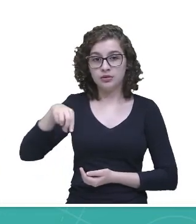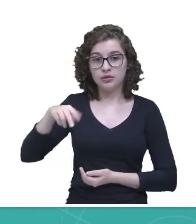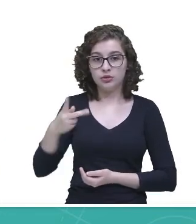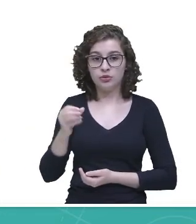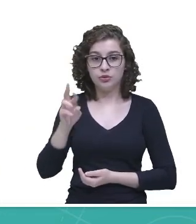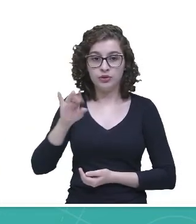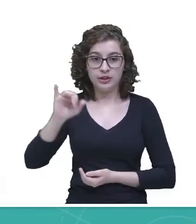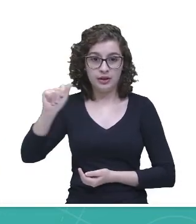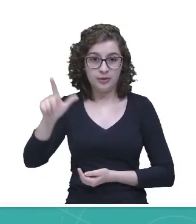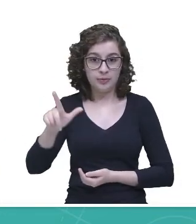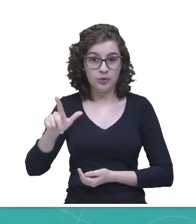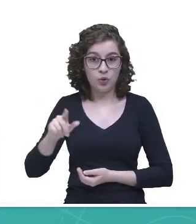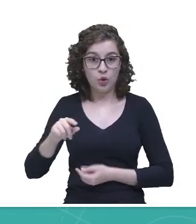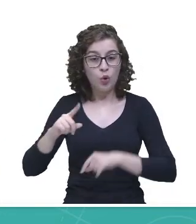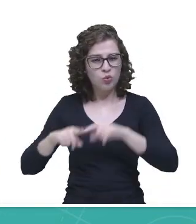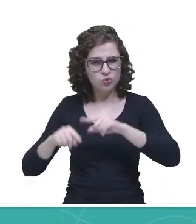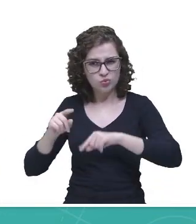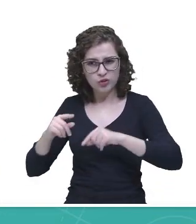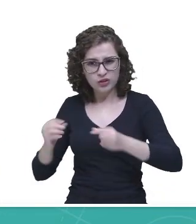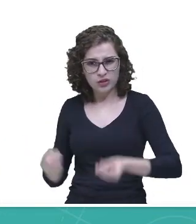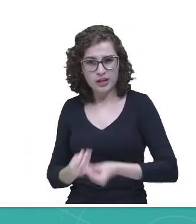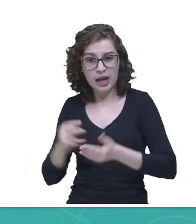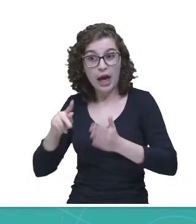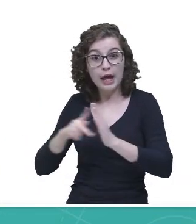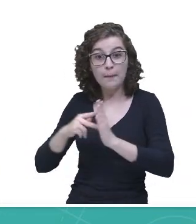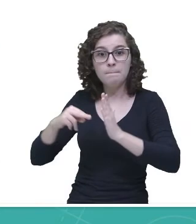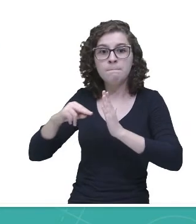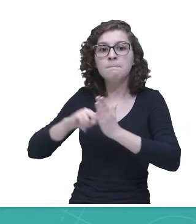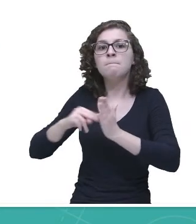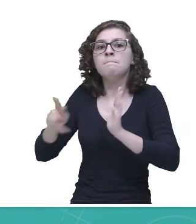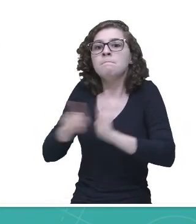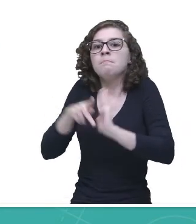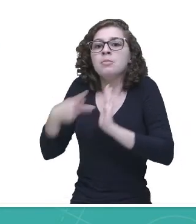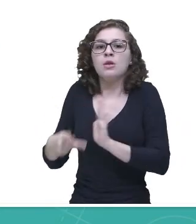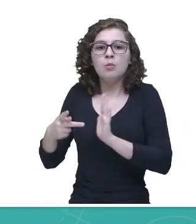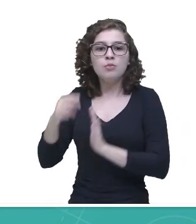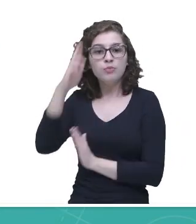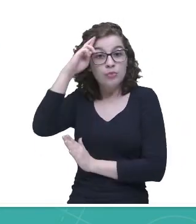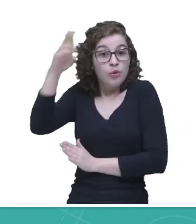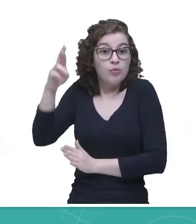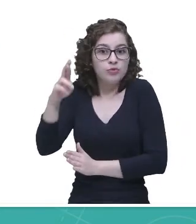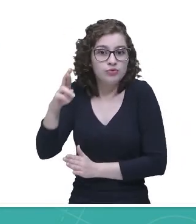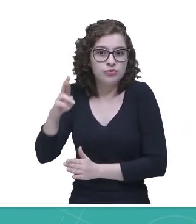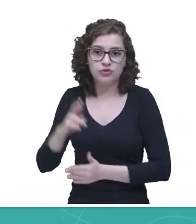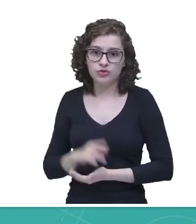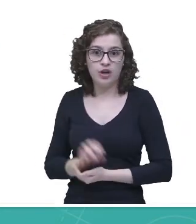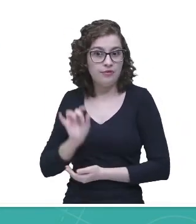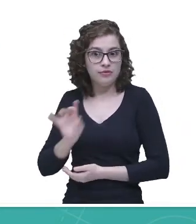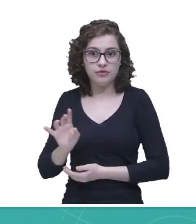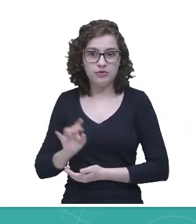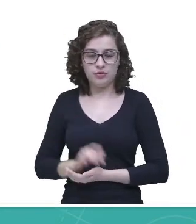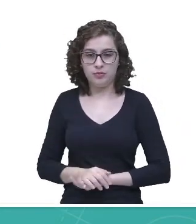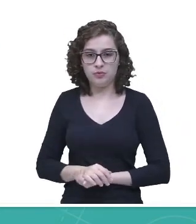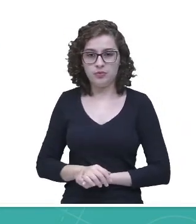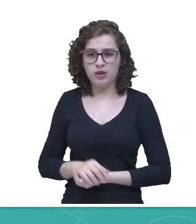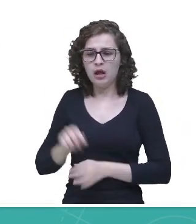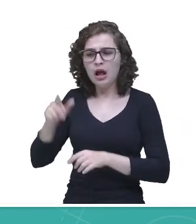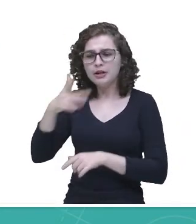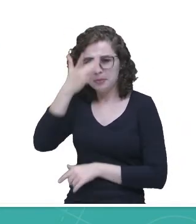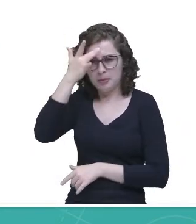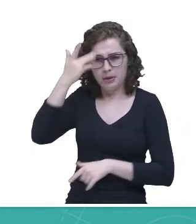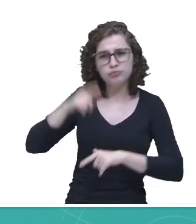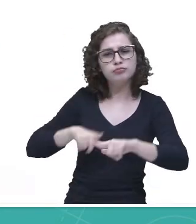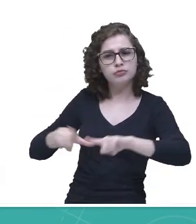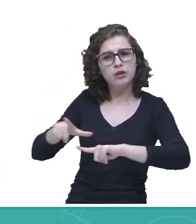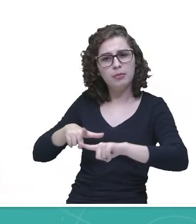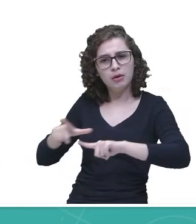pertenciam exclusivamente ao Senhor. Nelas trabalhavam servos e outros camponeses. Ali se produzia